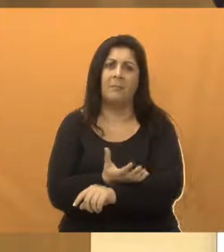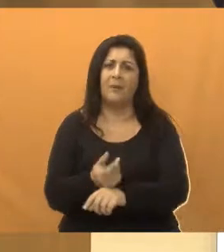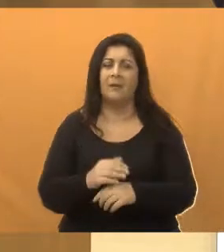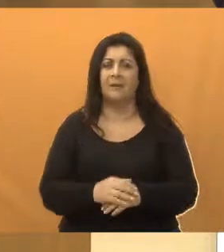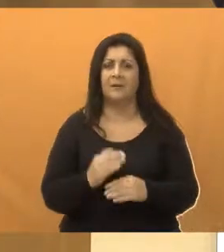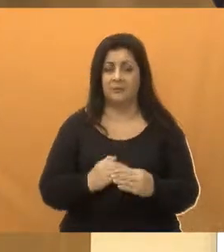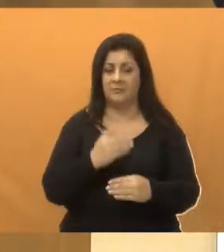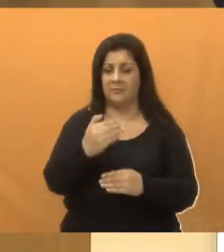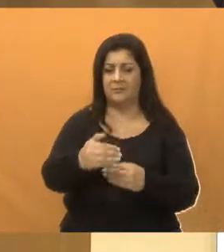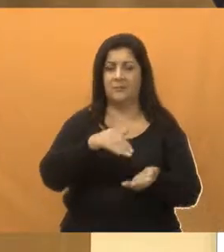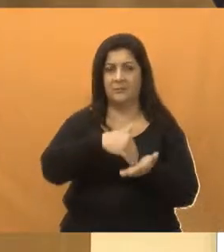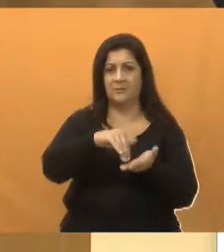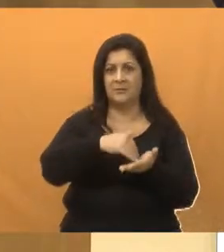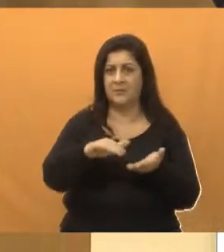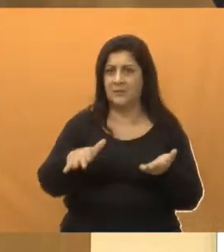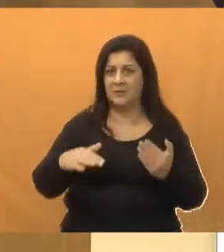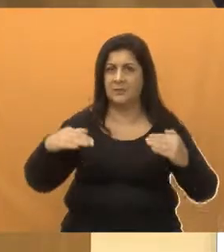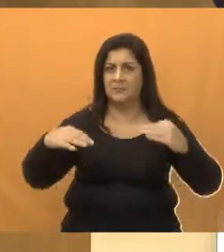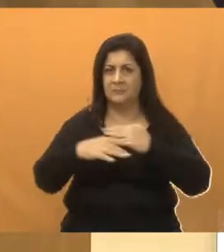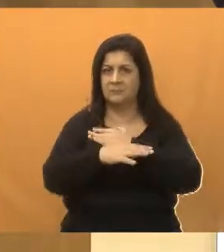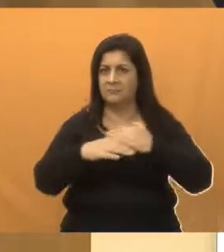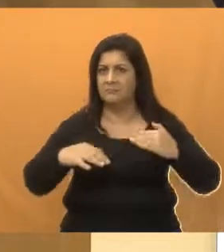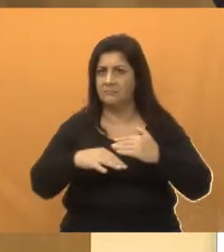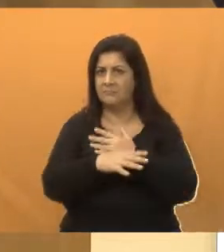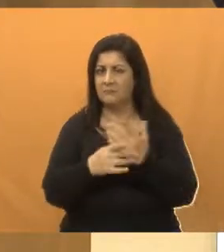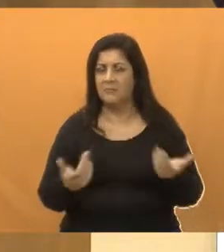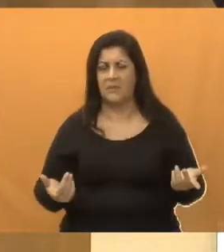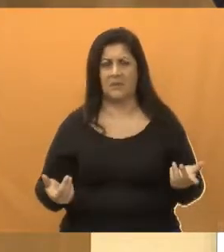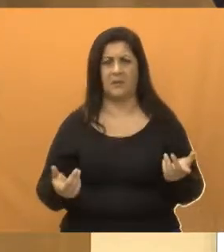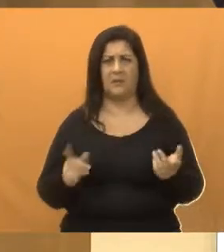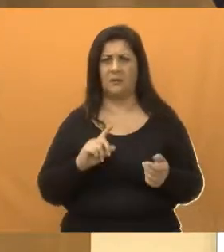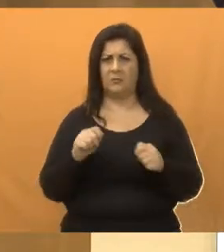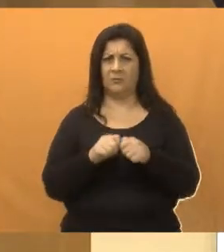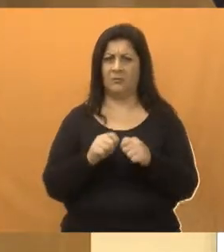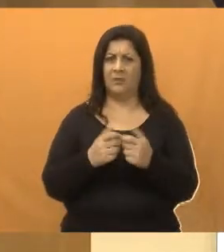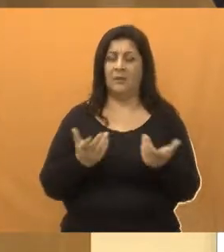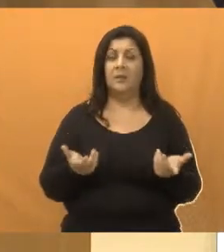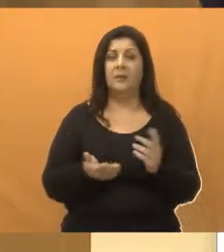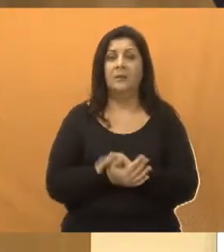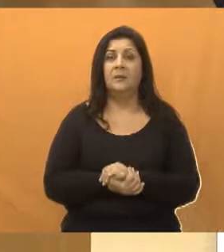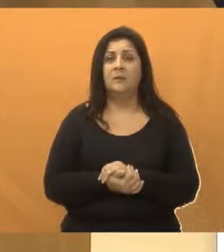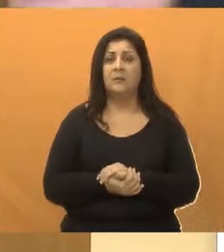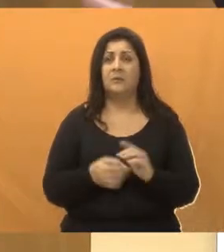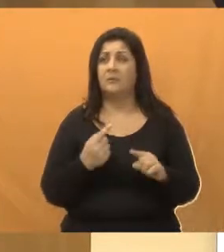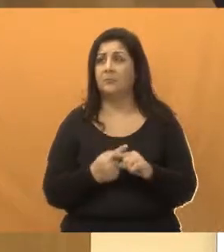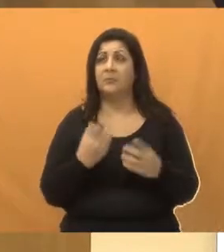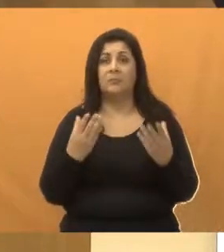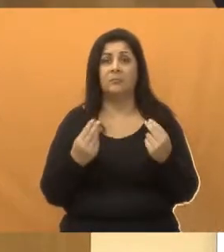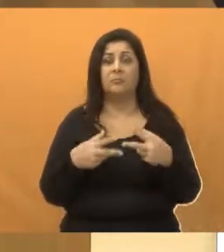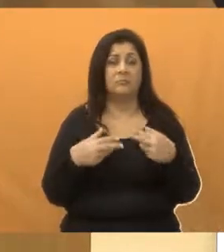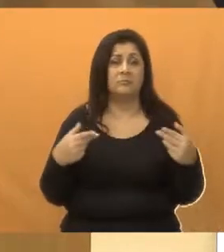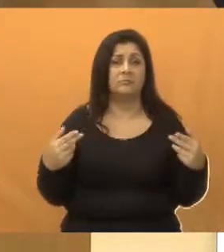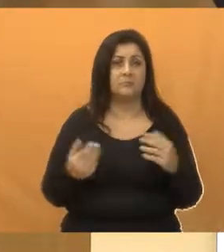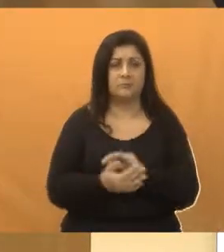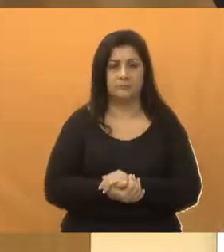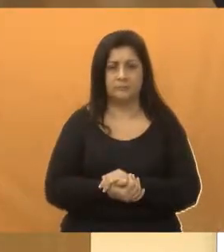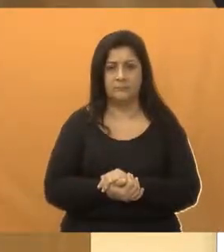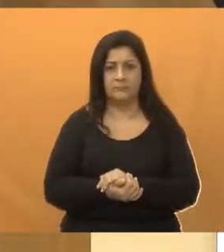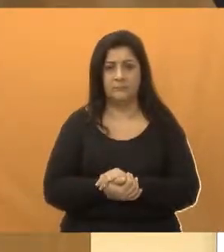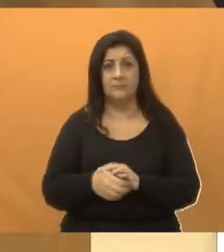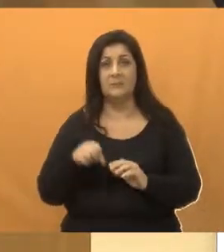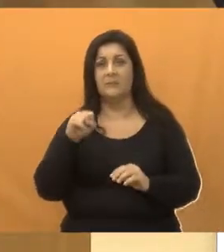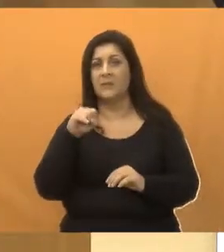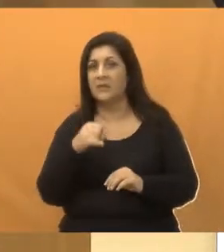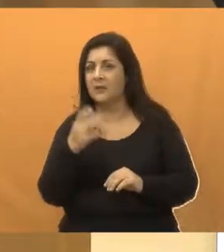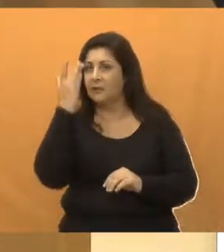de Mobilidade Urbana, são serviços essenciais que não são realizados, por conta que não dá conta de fazer tudo isso. Então, se não